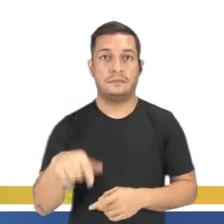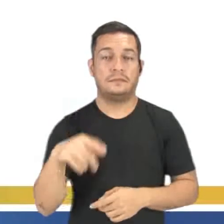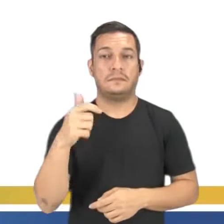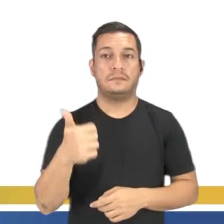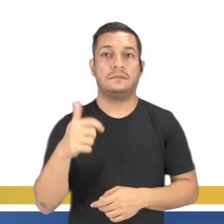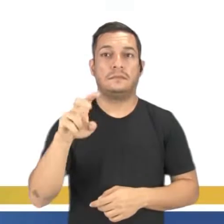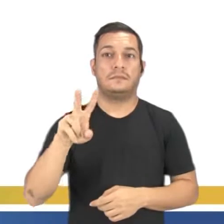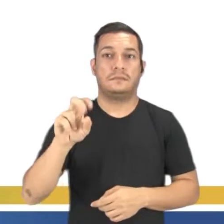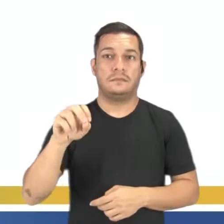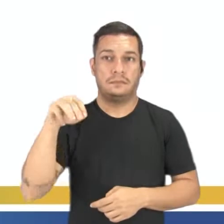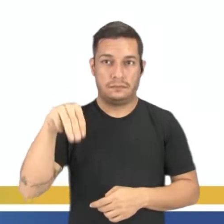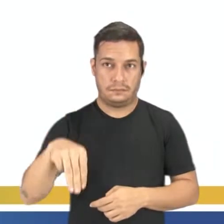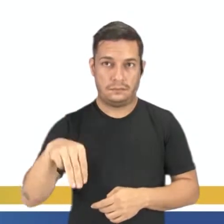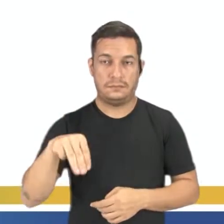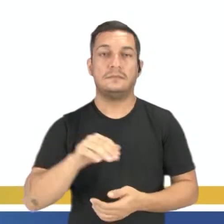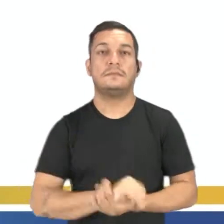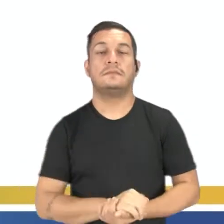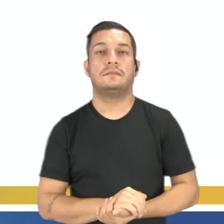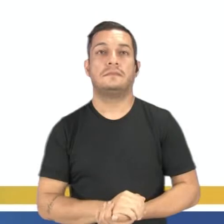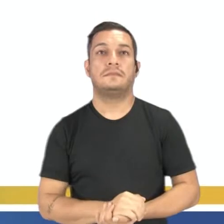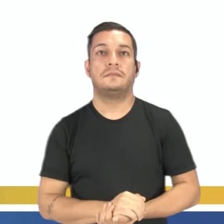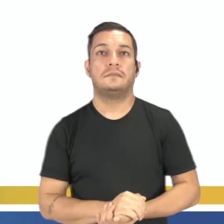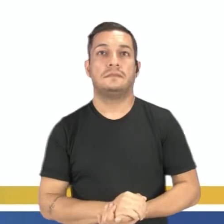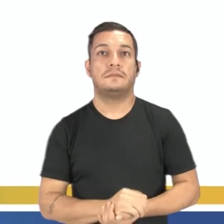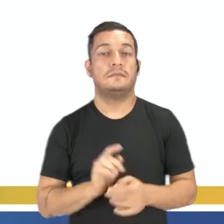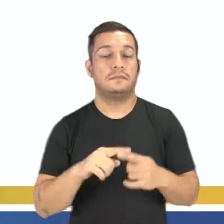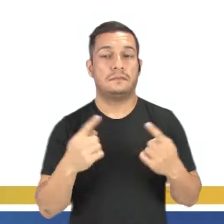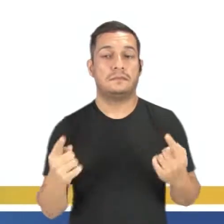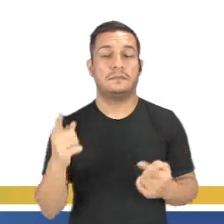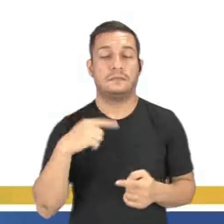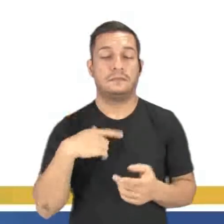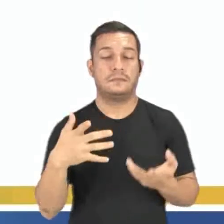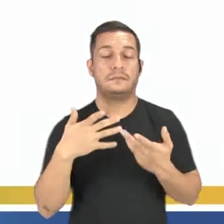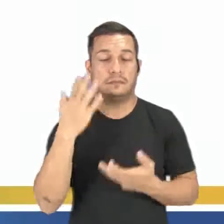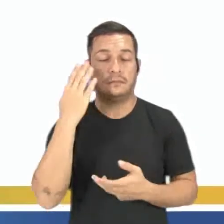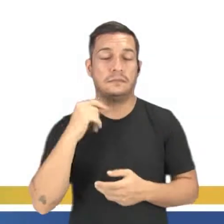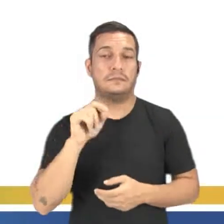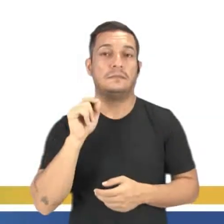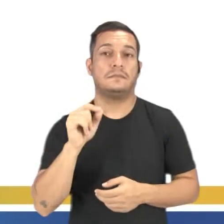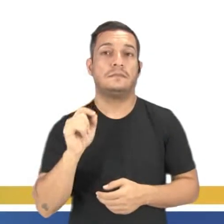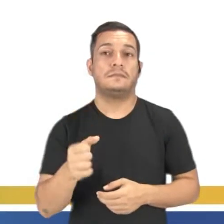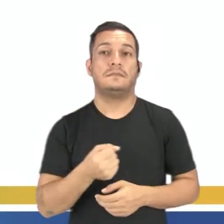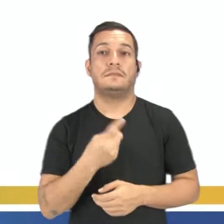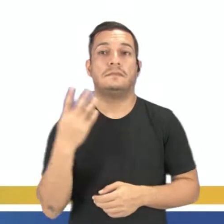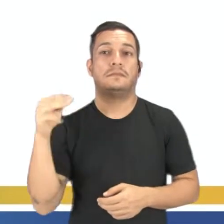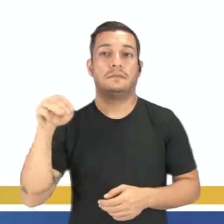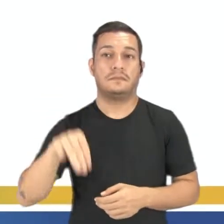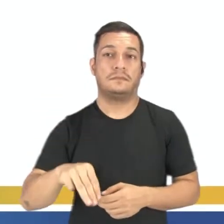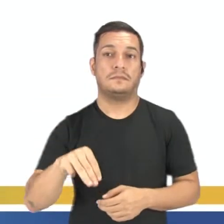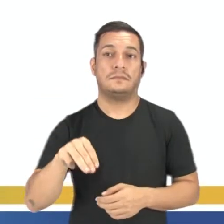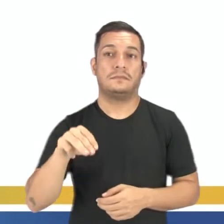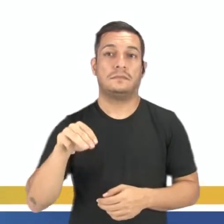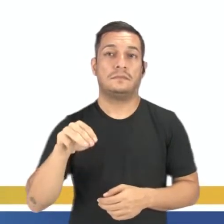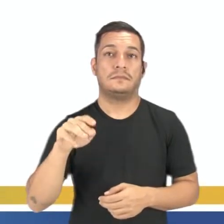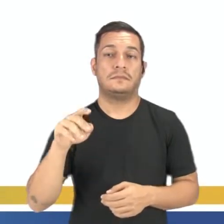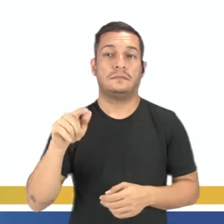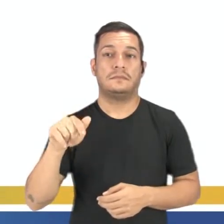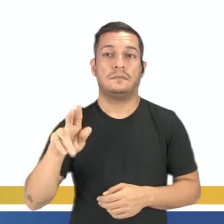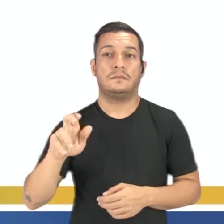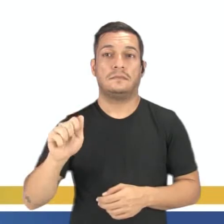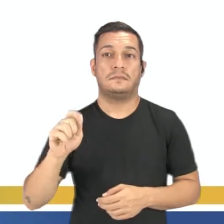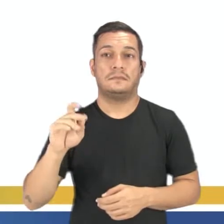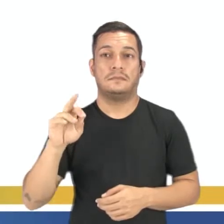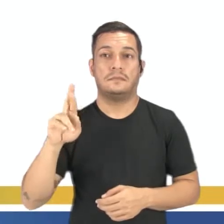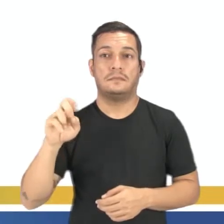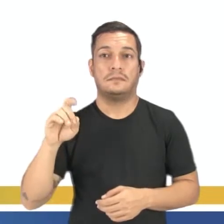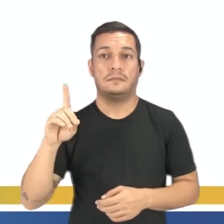é 150 metros. Porém, o que ele está querendo saber é quantos metros quadrados ele vai